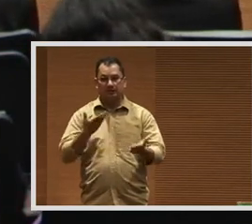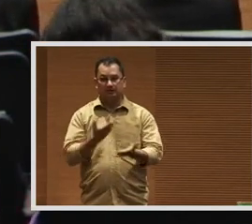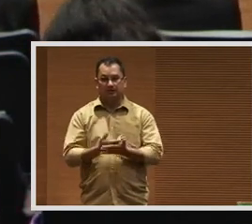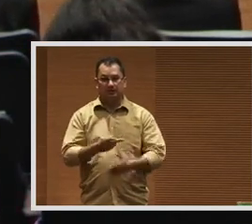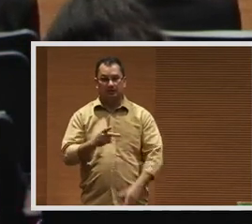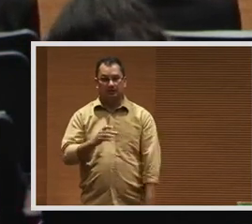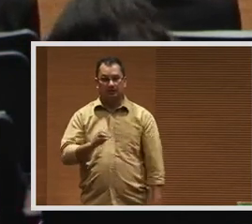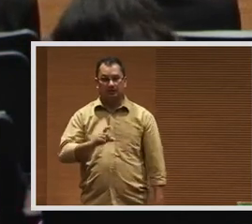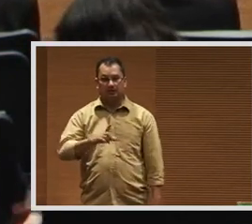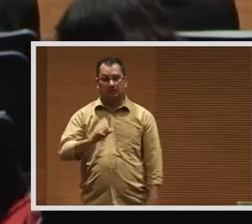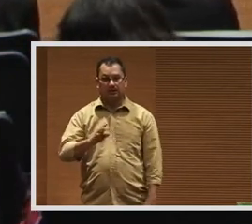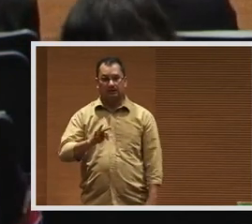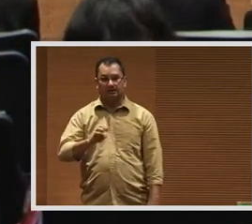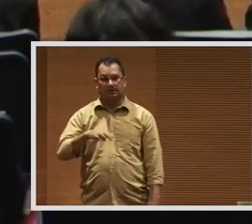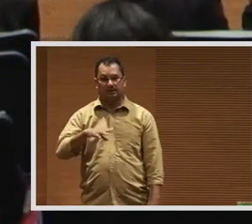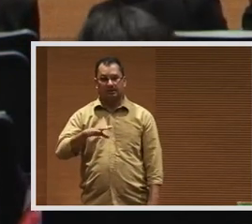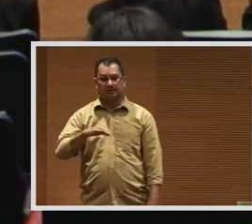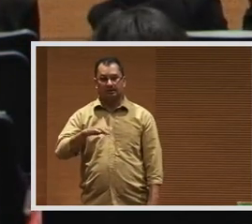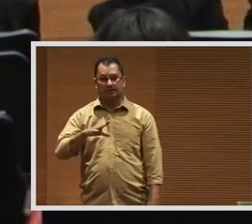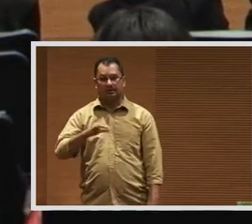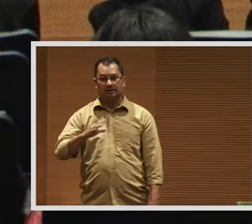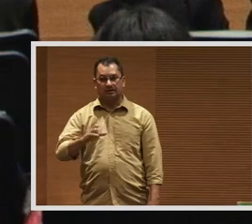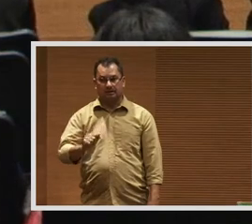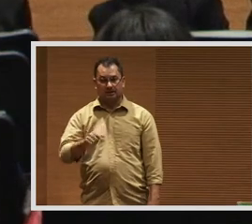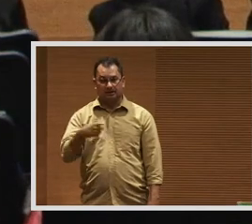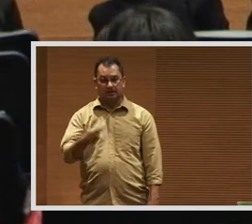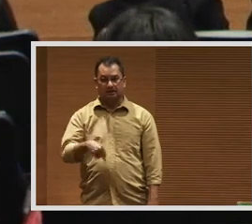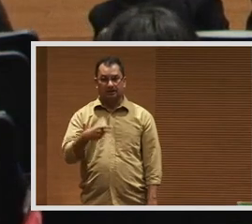Joaquim Venâncio, aqui da Fiocruz, né?